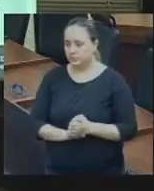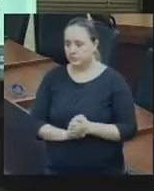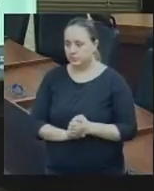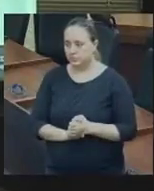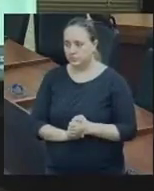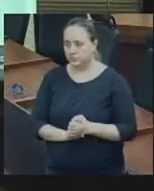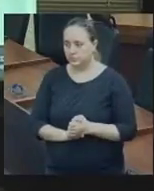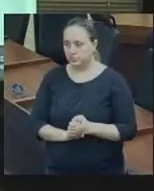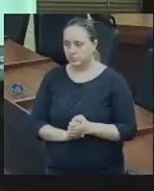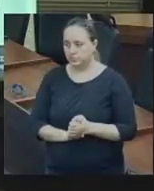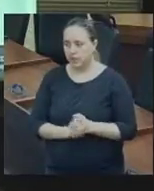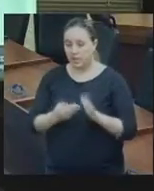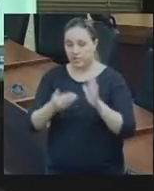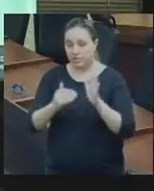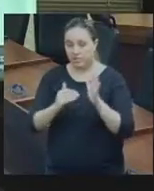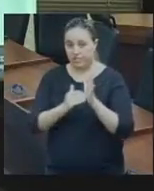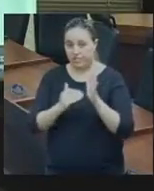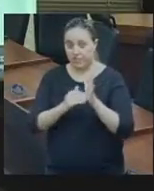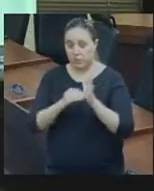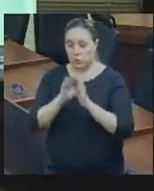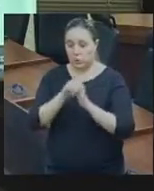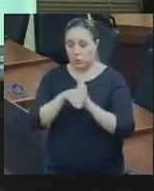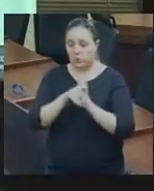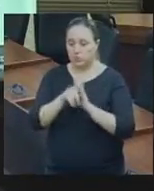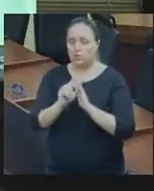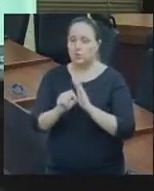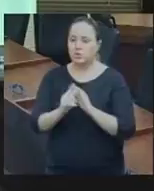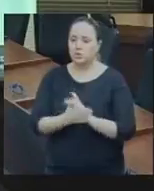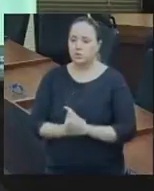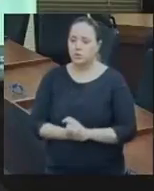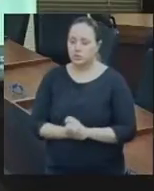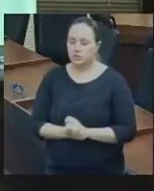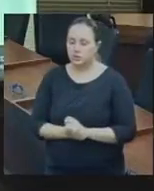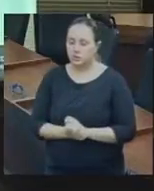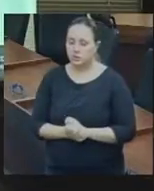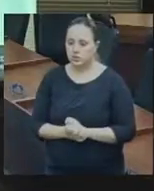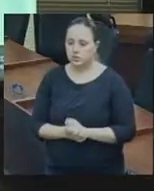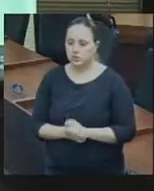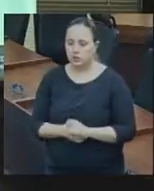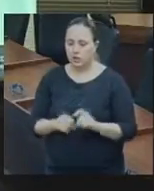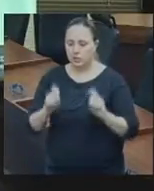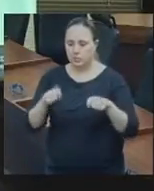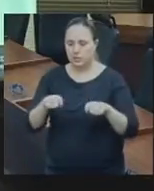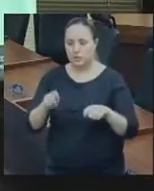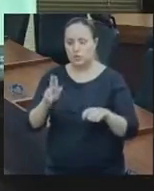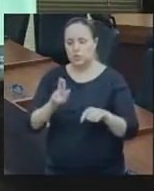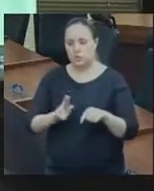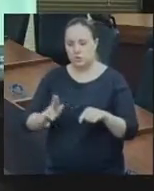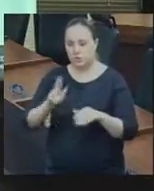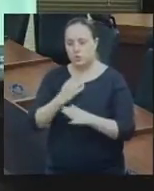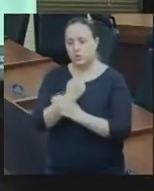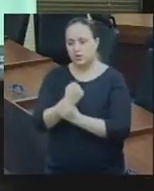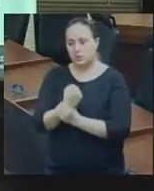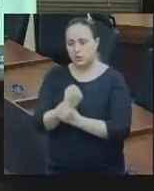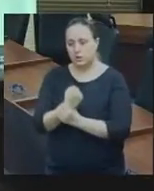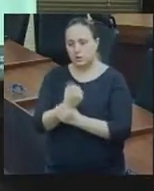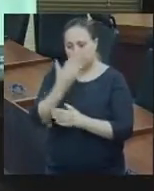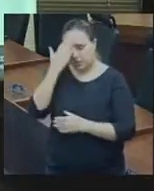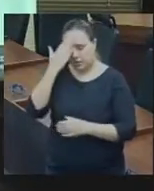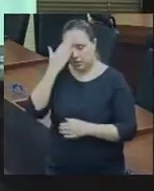final do conceito é a possibilidade e condição de alcance para utilização com segurança e autonomia